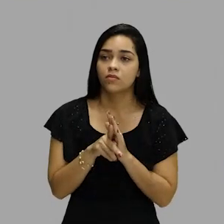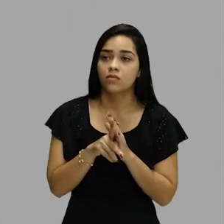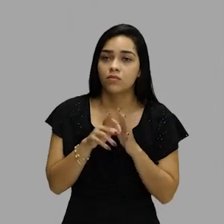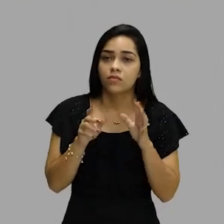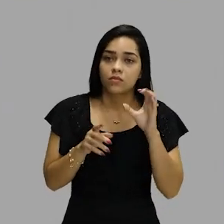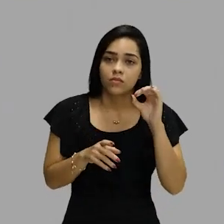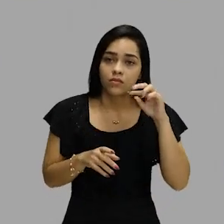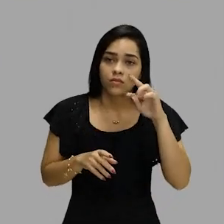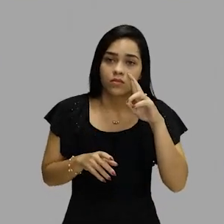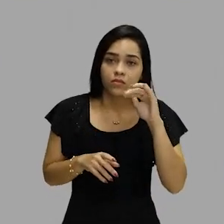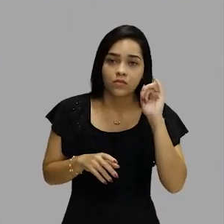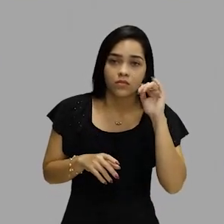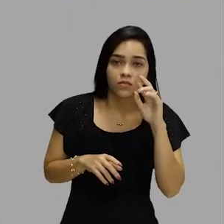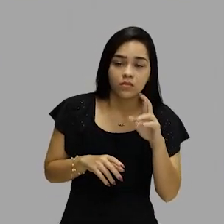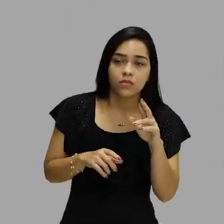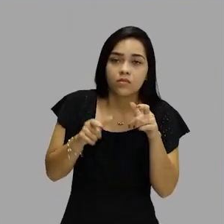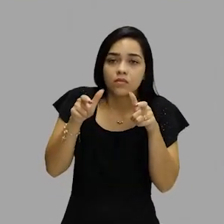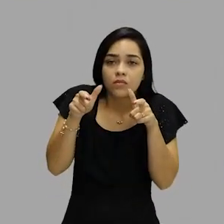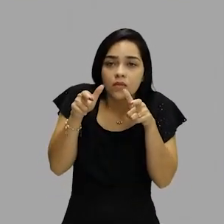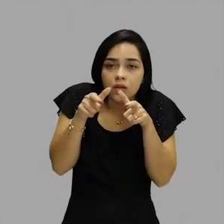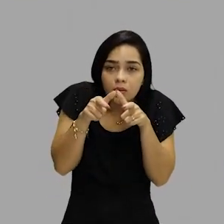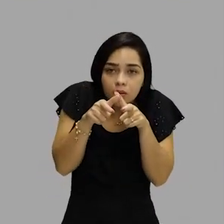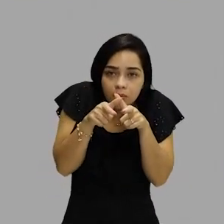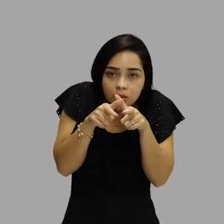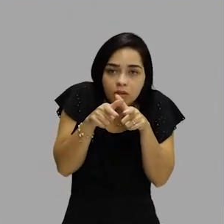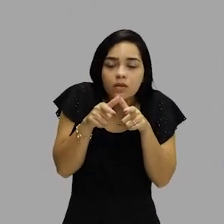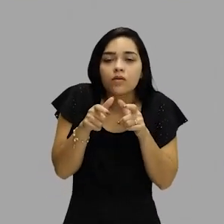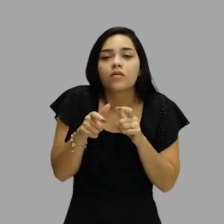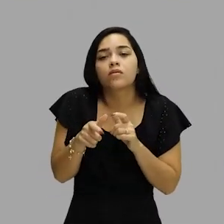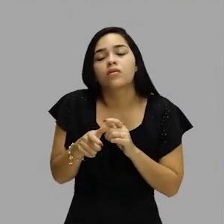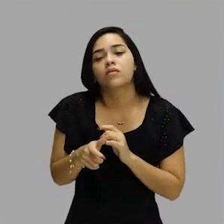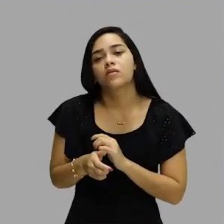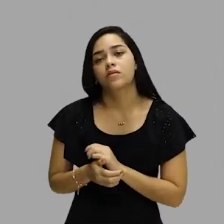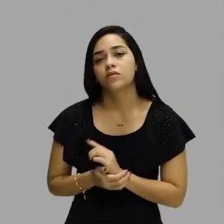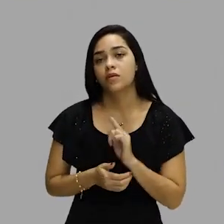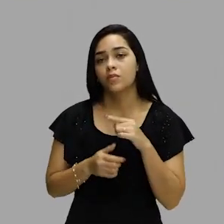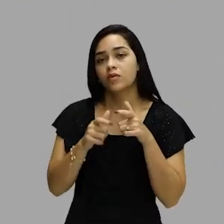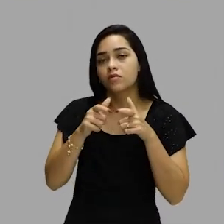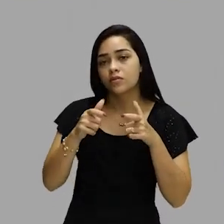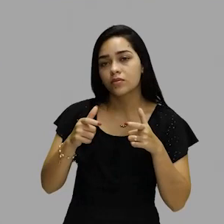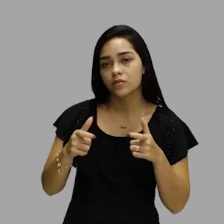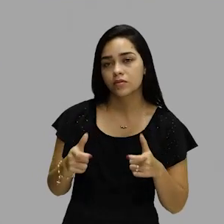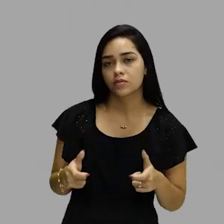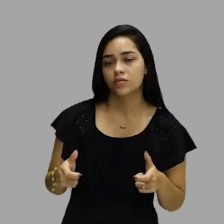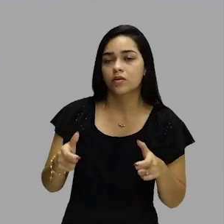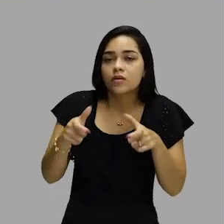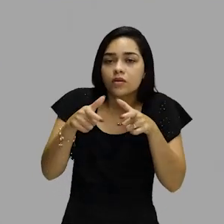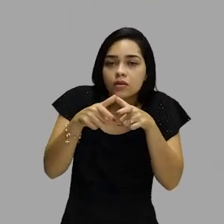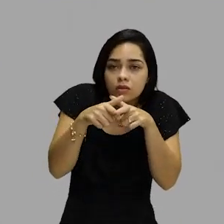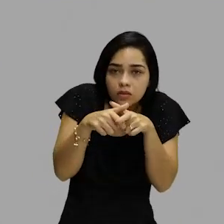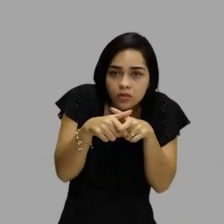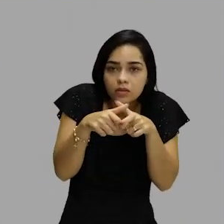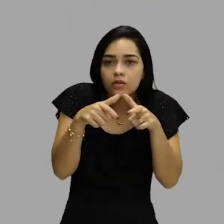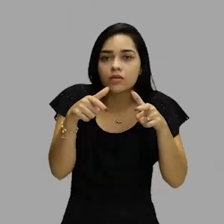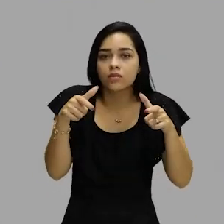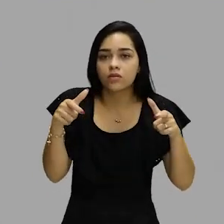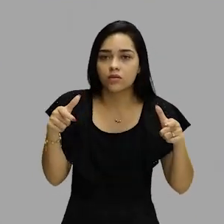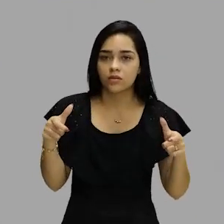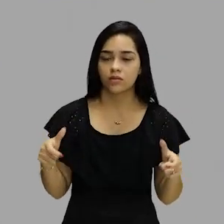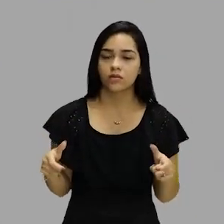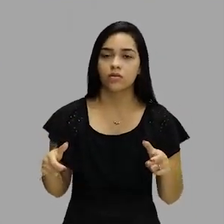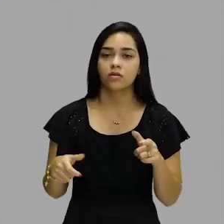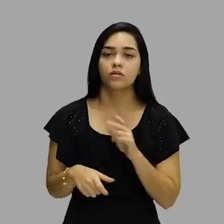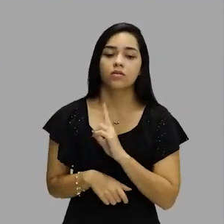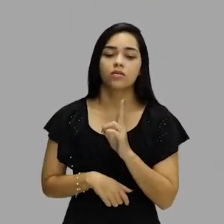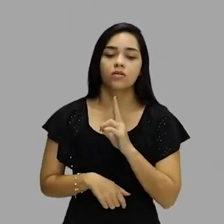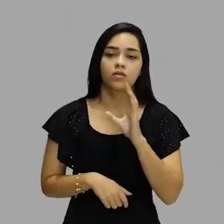se contrair, elas ficam pequenas, depois elas ficam grandes. Ficam pequenas, ficam grandes. É o que a gente chama